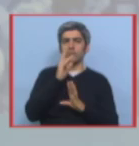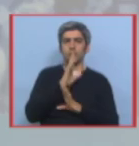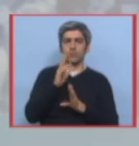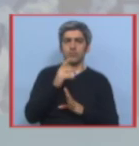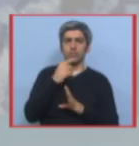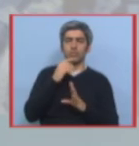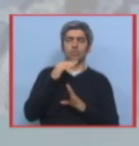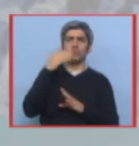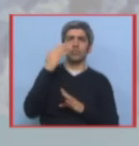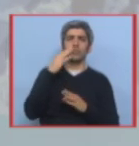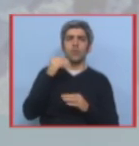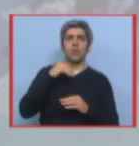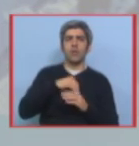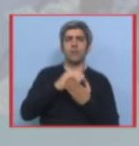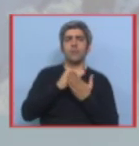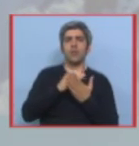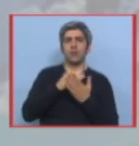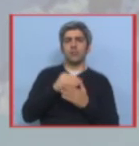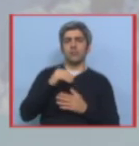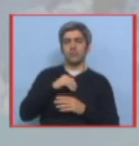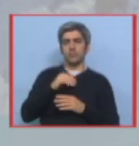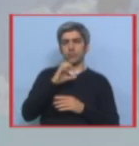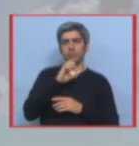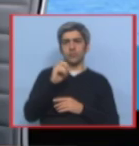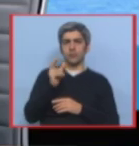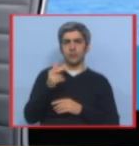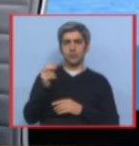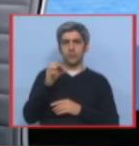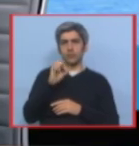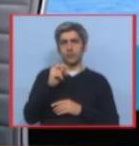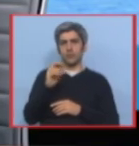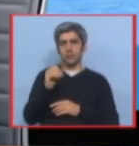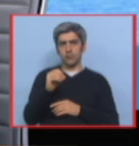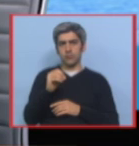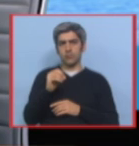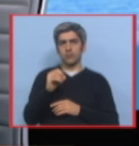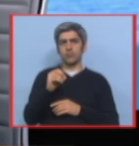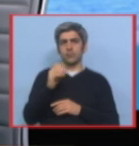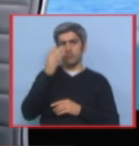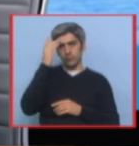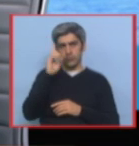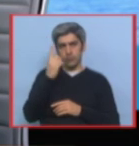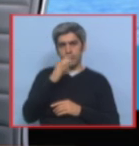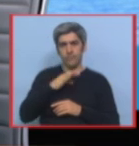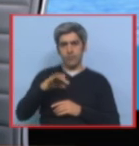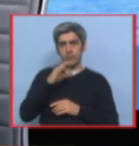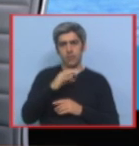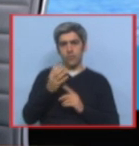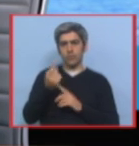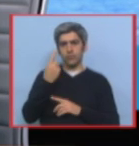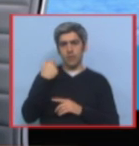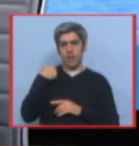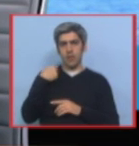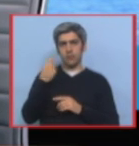muito superiores ao ordenado médio, já não digo. O ordenado médio são 800 euros, 830, portanto não é fácil uma família conseguir uma